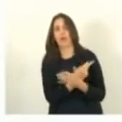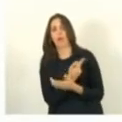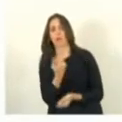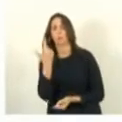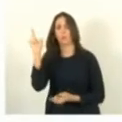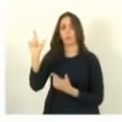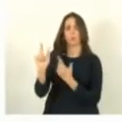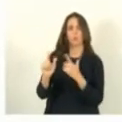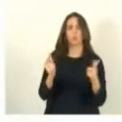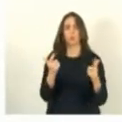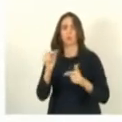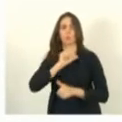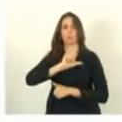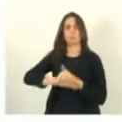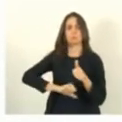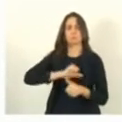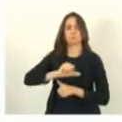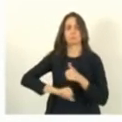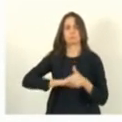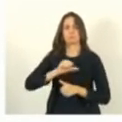outro.